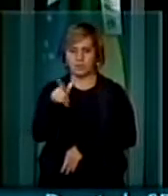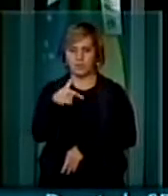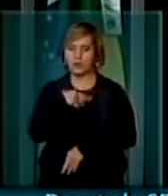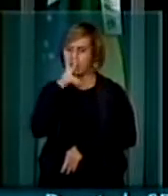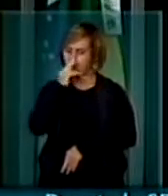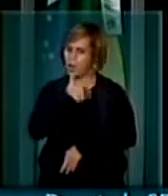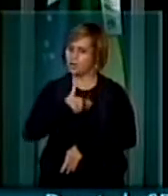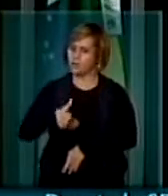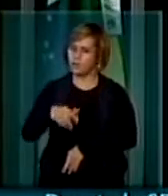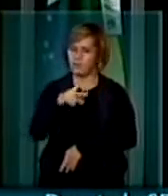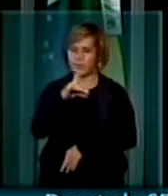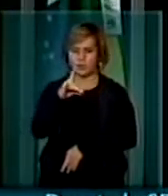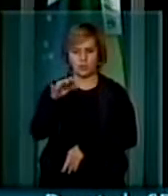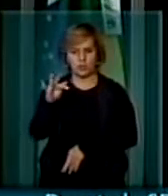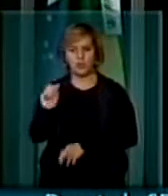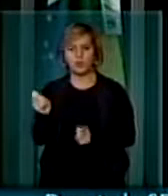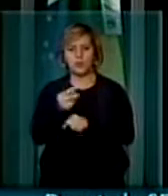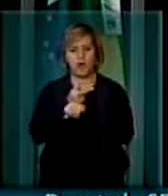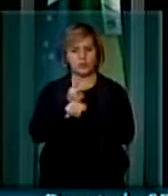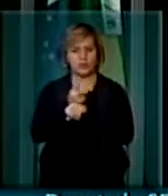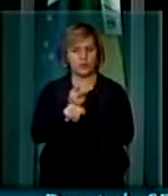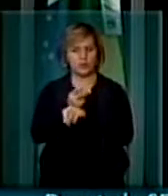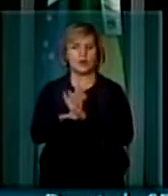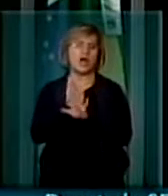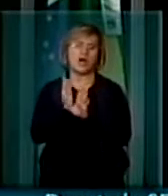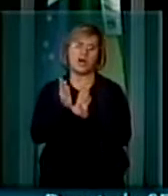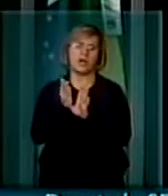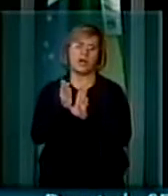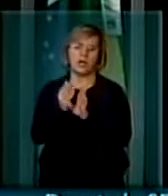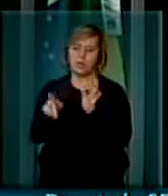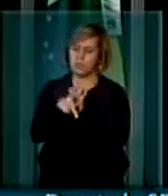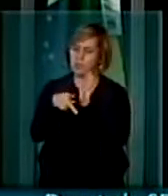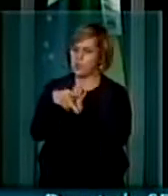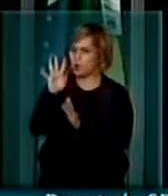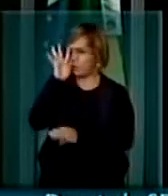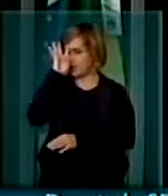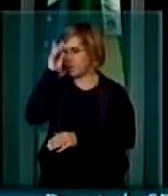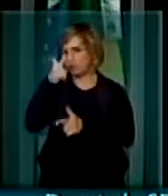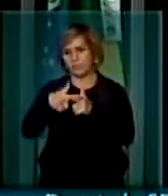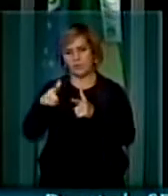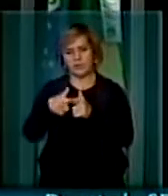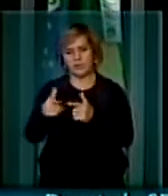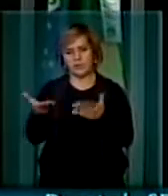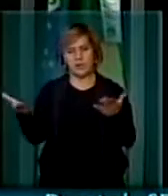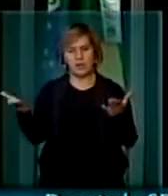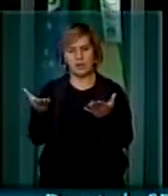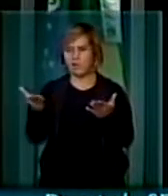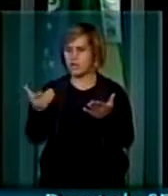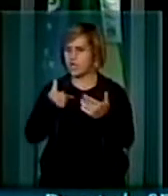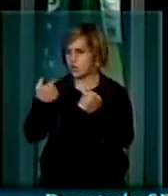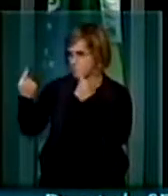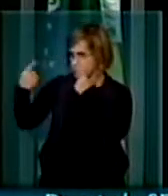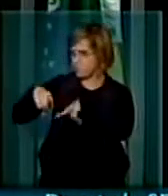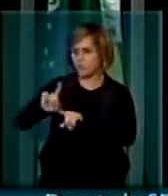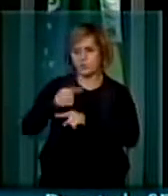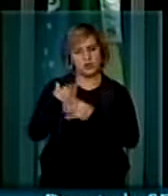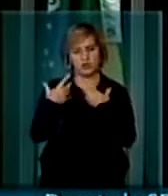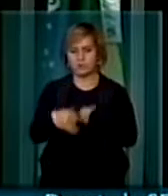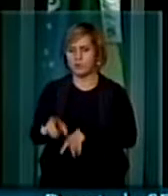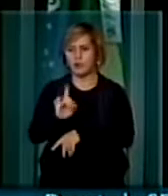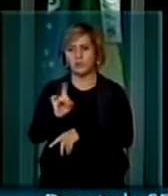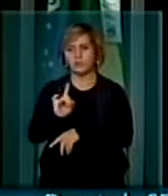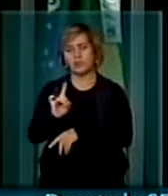caminhos, buscar suas alternativas. Já está tão próximo de uma eleição, por que fazer intervenção agora? Eu sou radicalmente contra